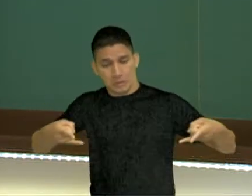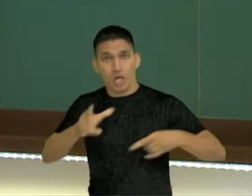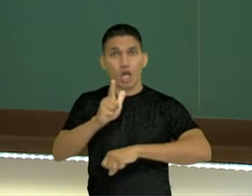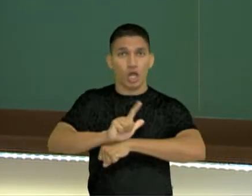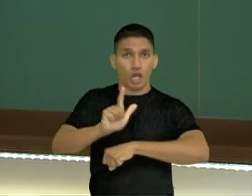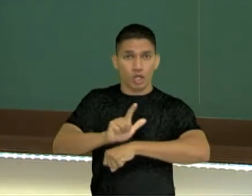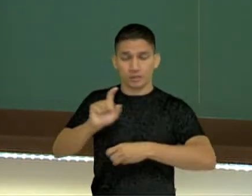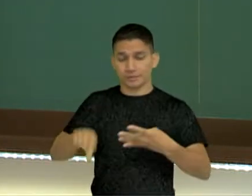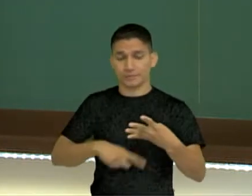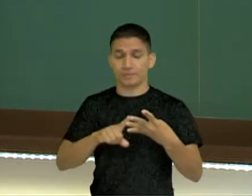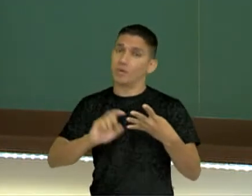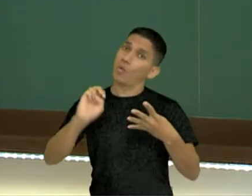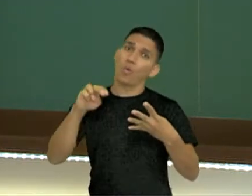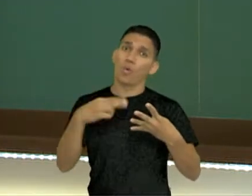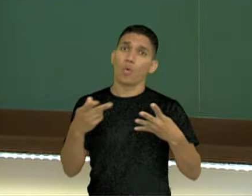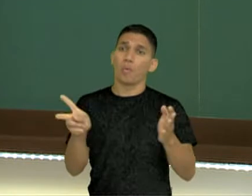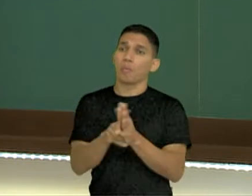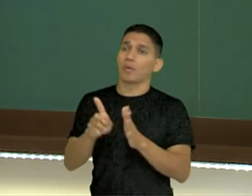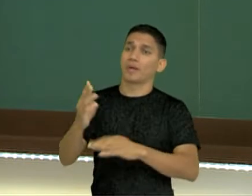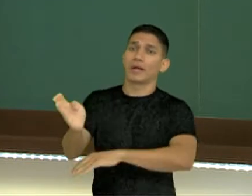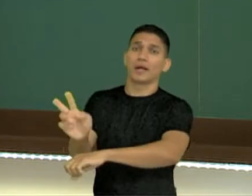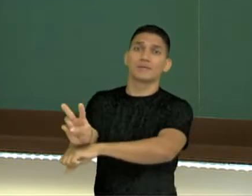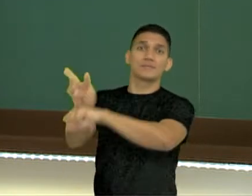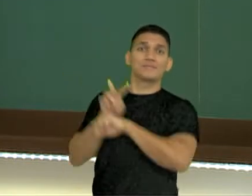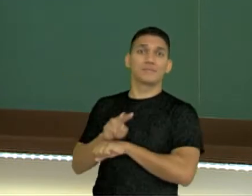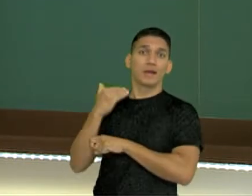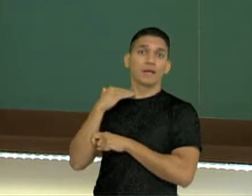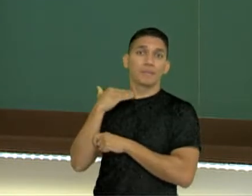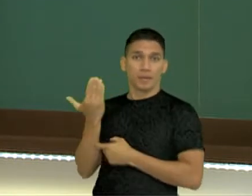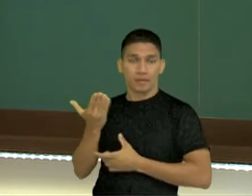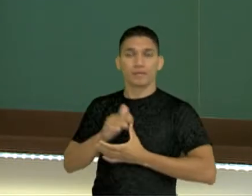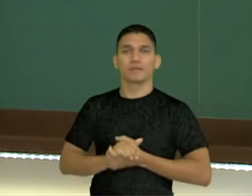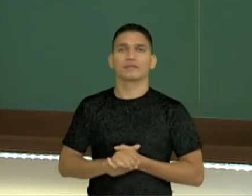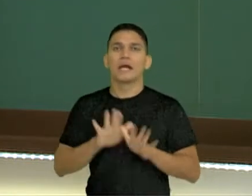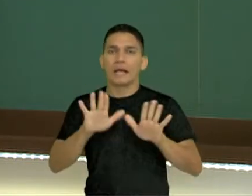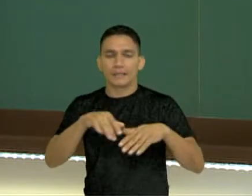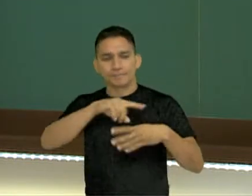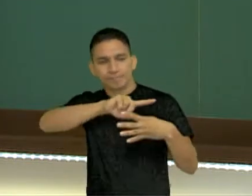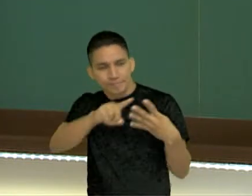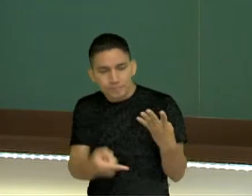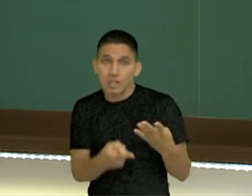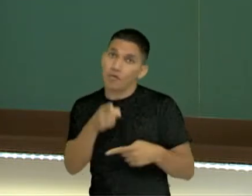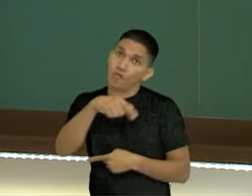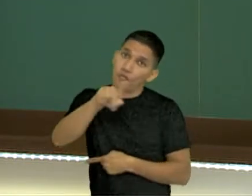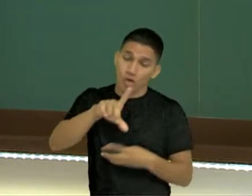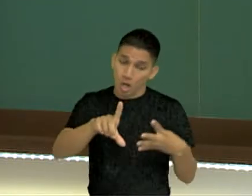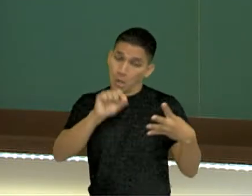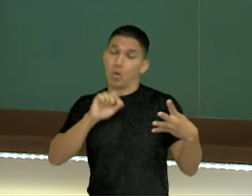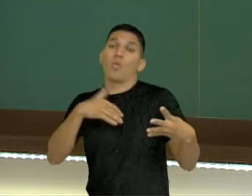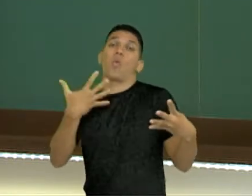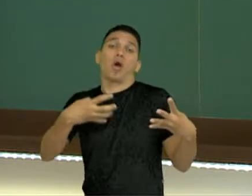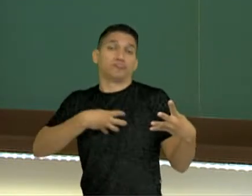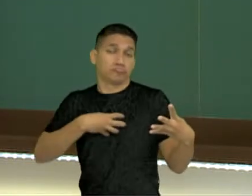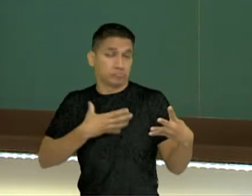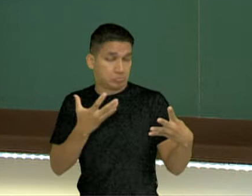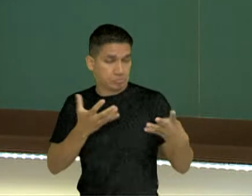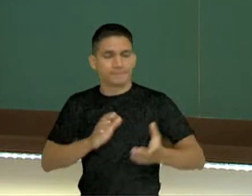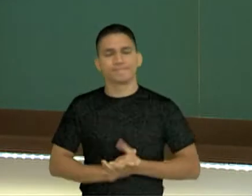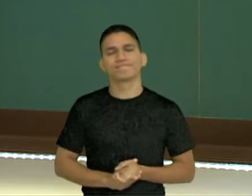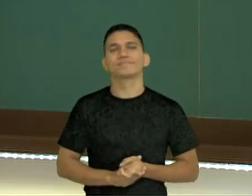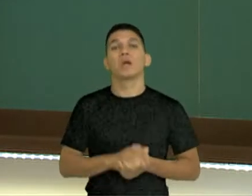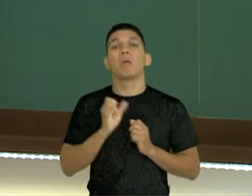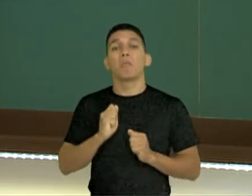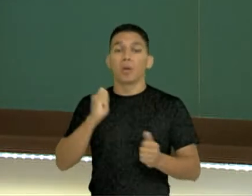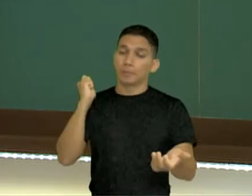ou empréstimo em dinheiro. Nesse caso, você vai optar qual a ação que você quer fazer e a gente pode fazer